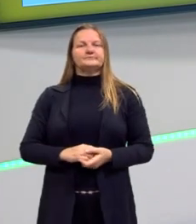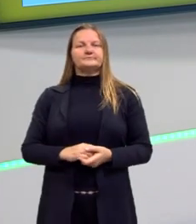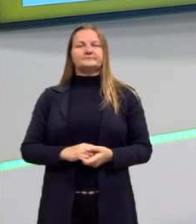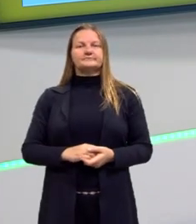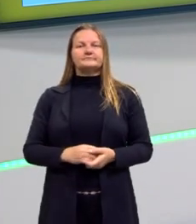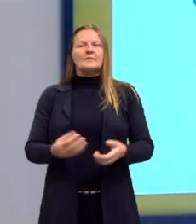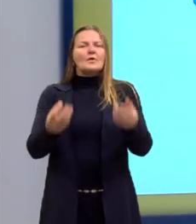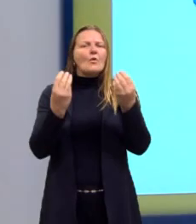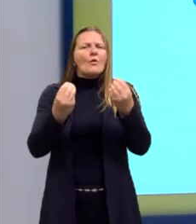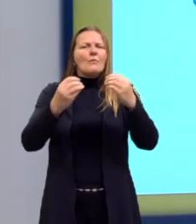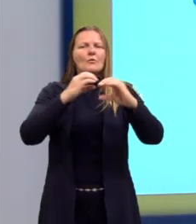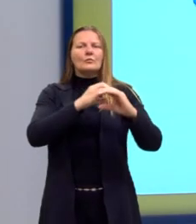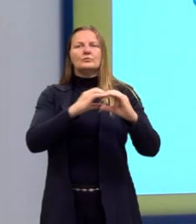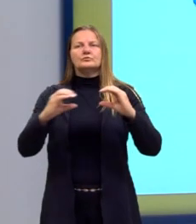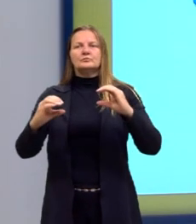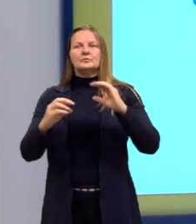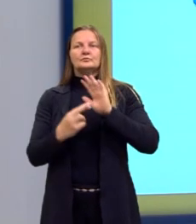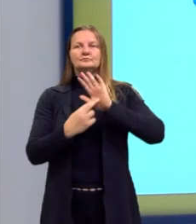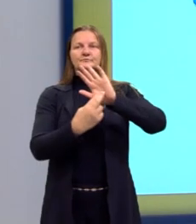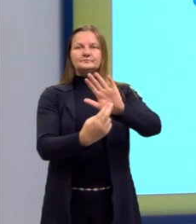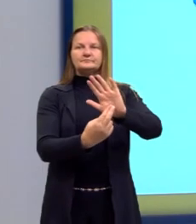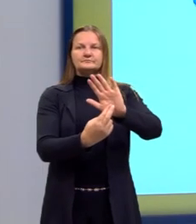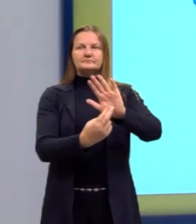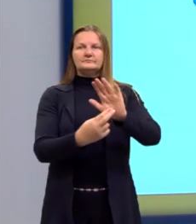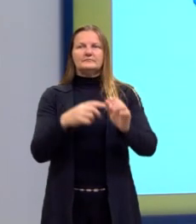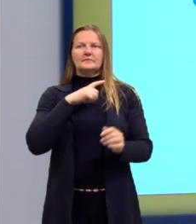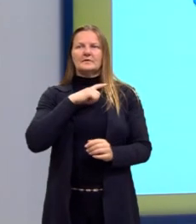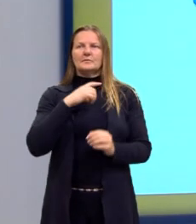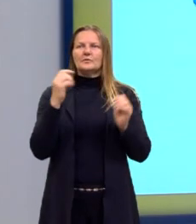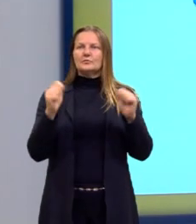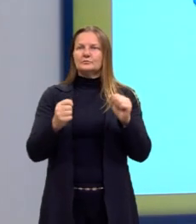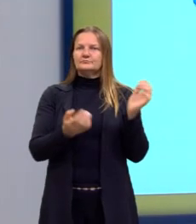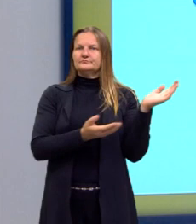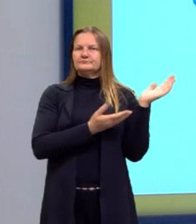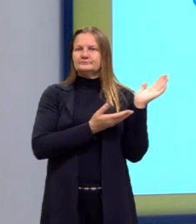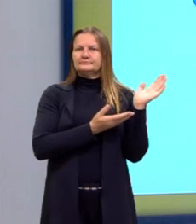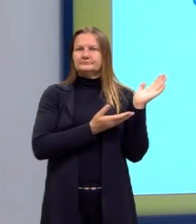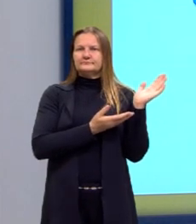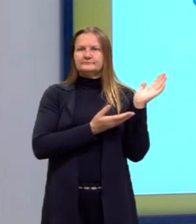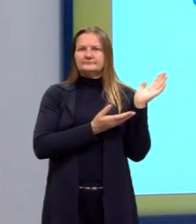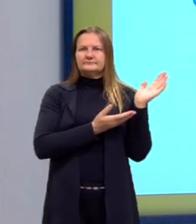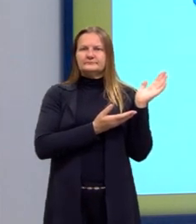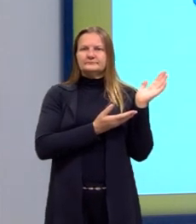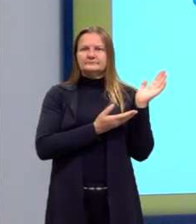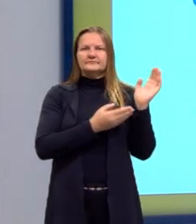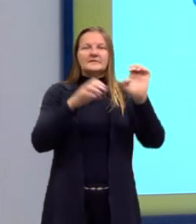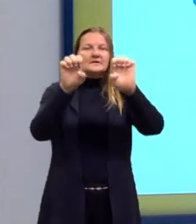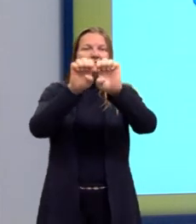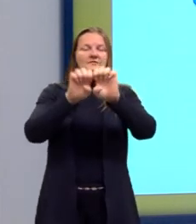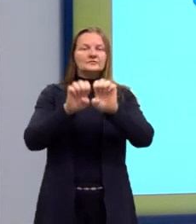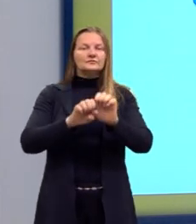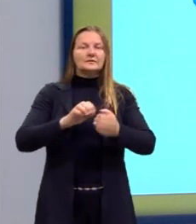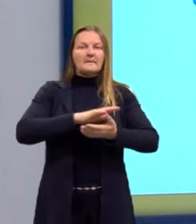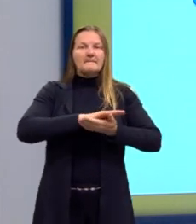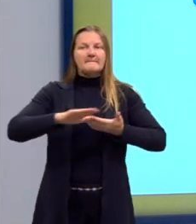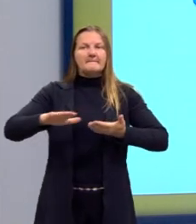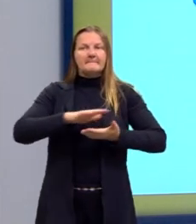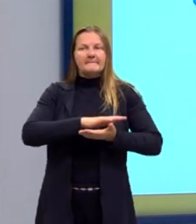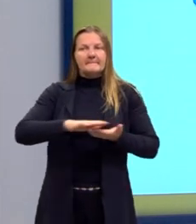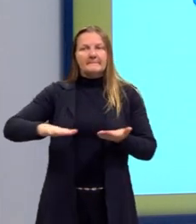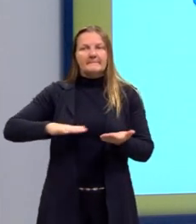como que essas cadeias são representadas elas podem ser representadas através da estrutura plana